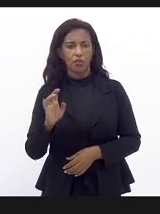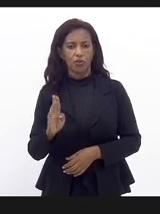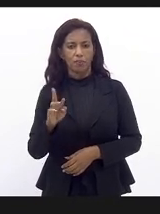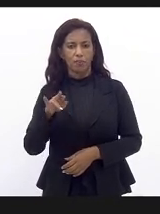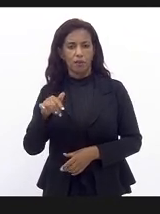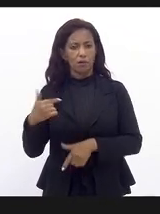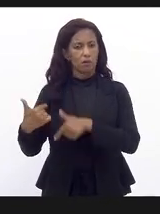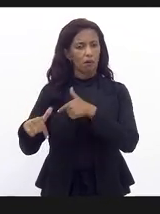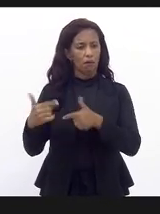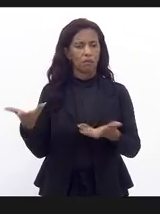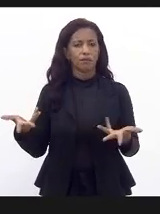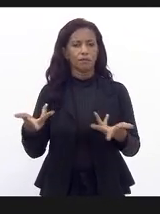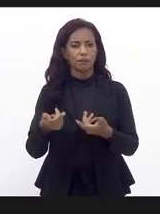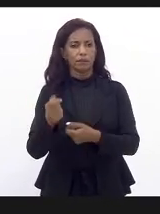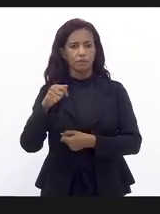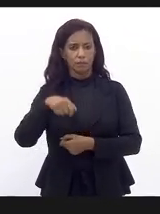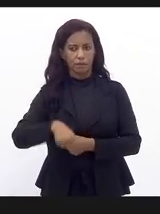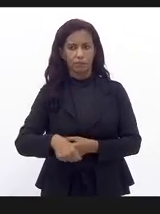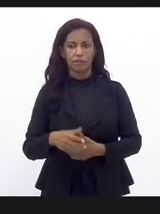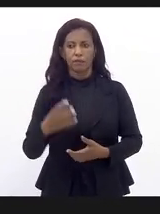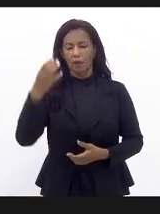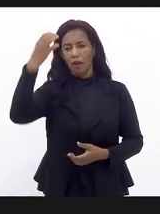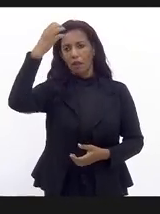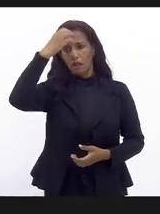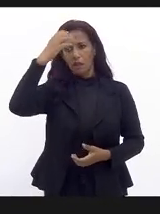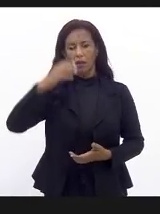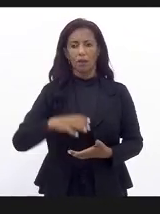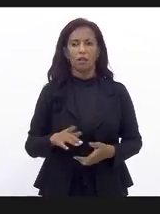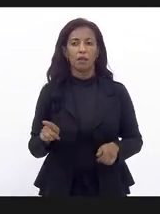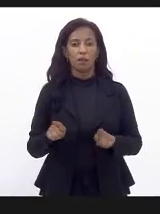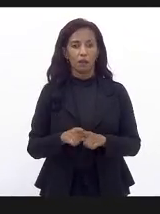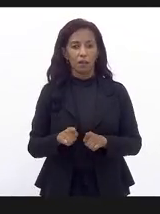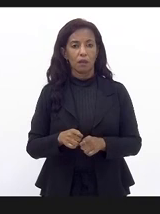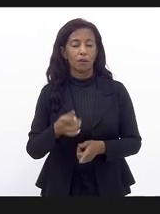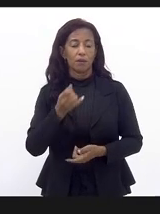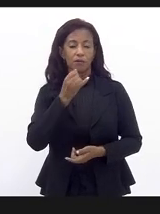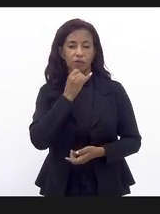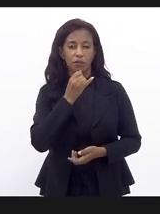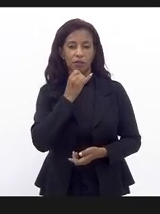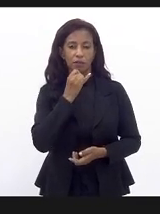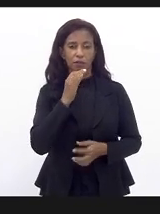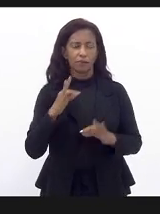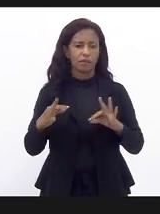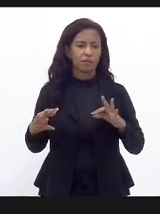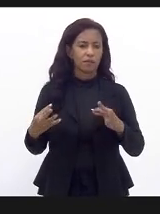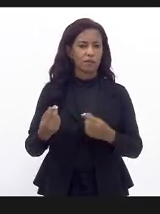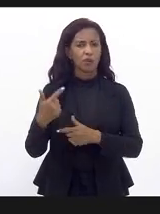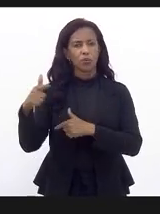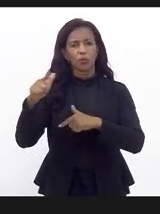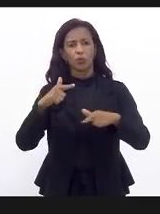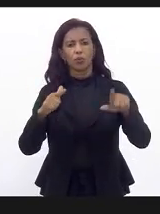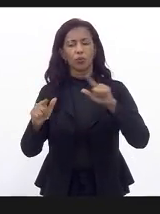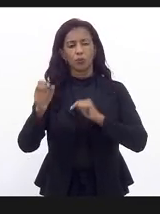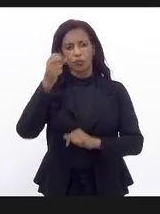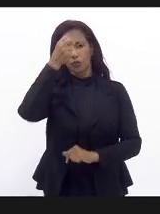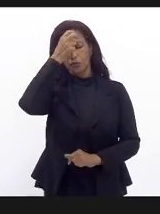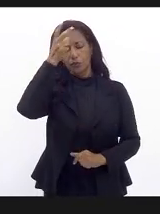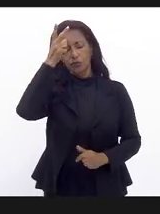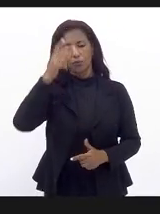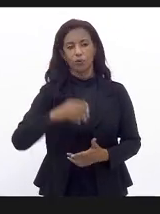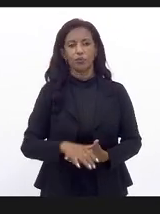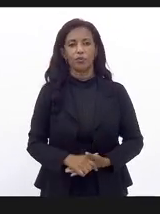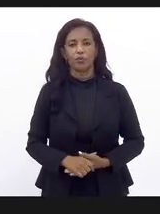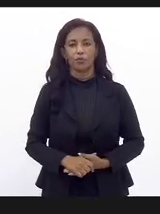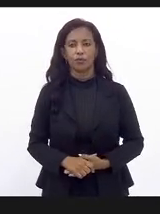belíssimo trabalho aqui no município de Angra dos Reis e que serve de exemplo para tantos outros municípios,